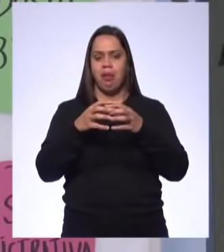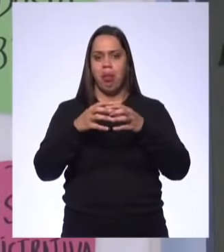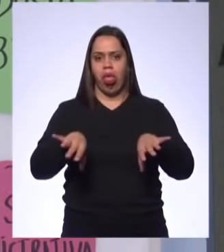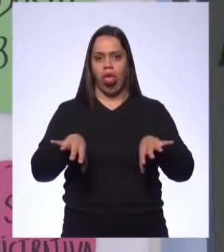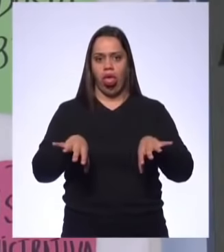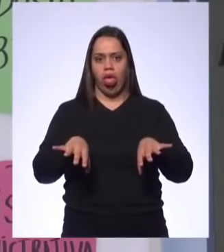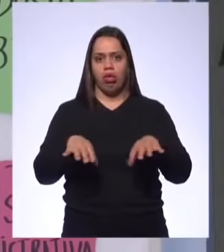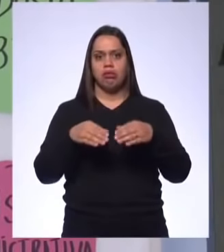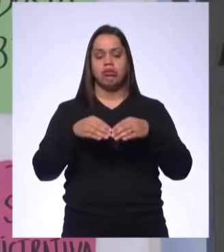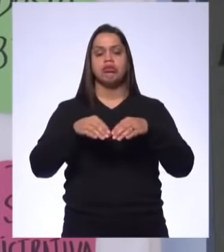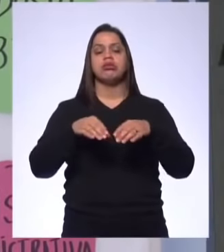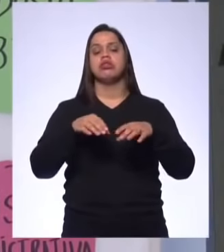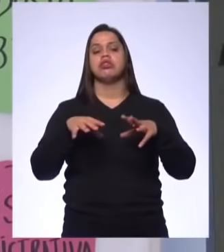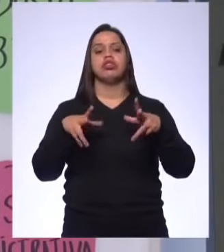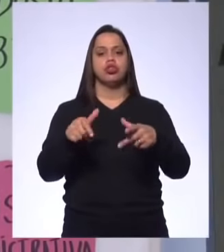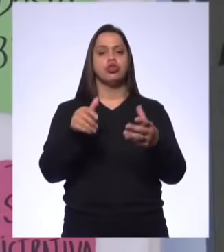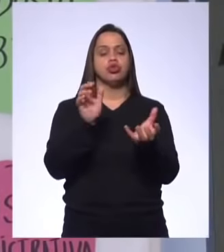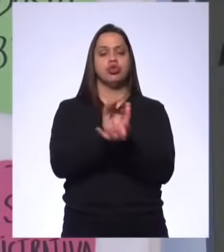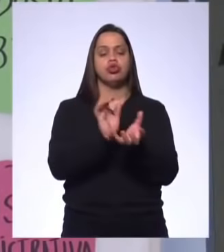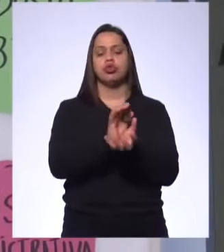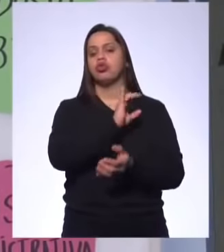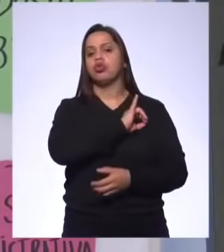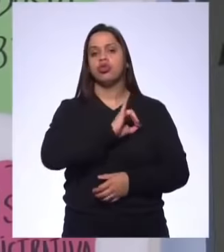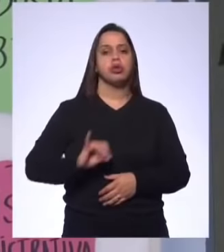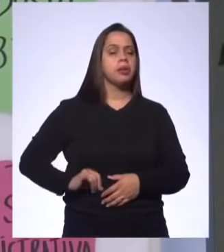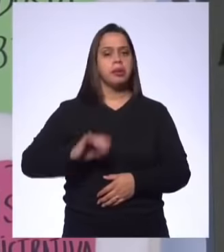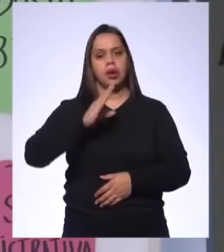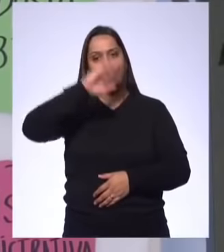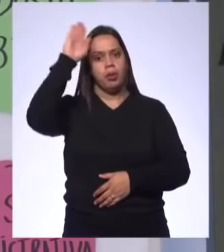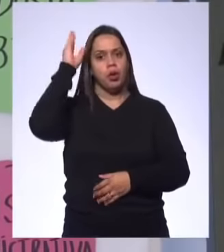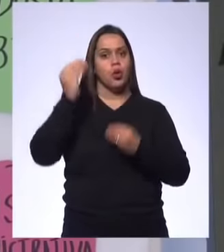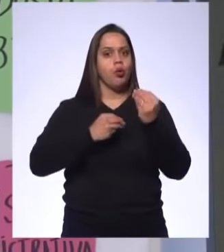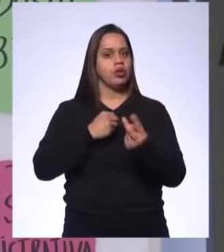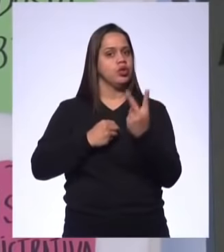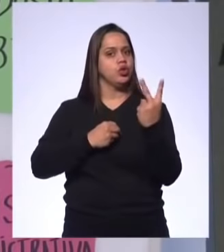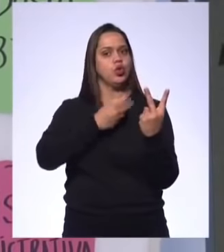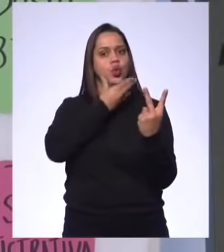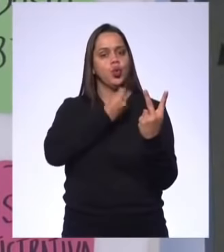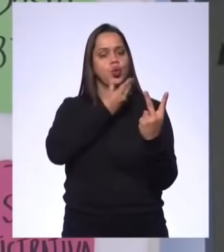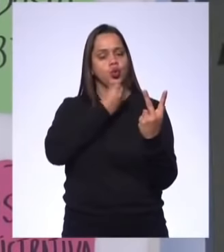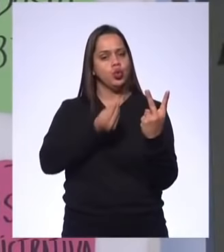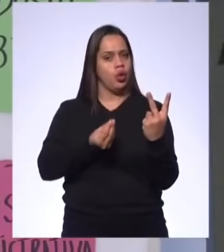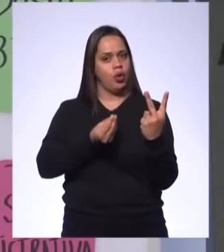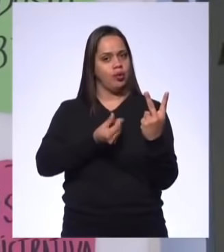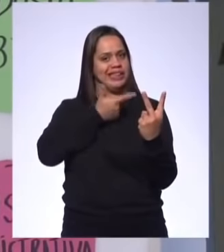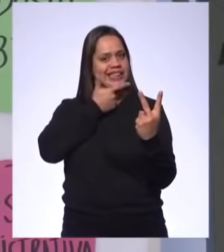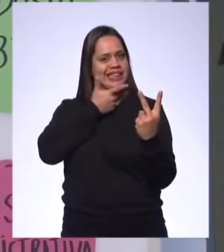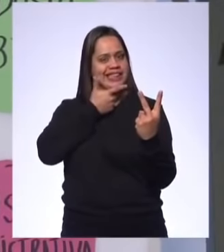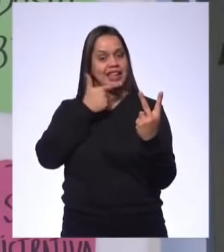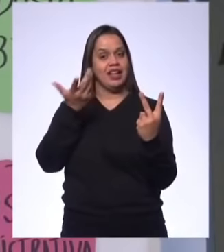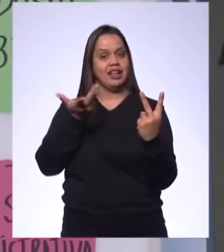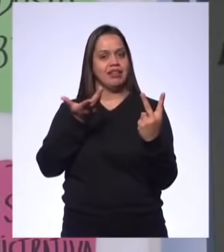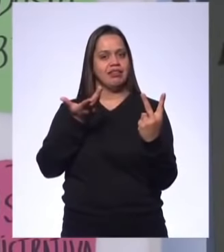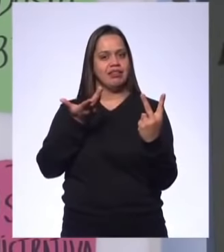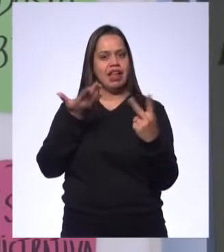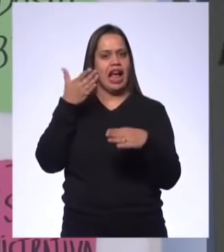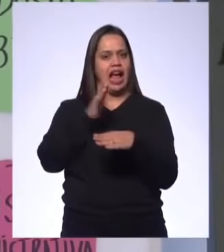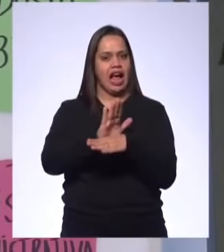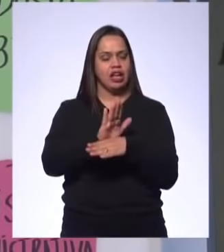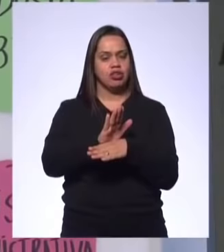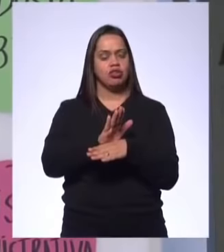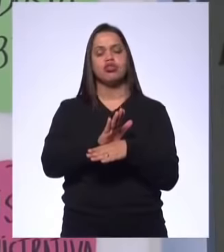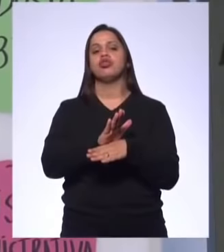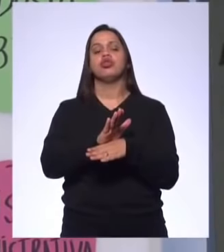Romano? Como que esses dois sujeitinhos aí tão simpáticos colaboraram para a fragmentação